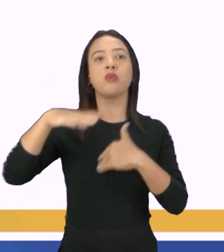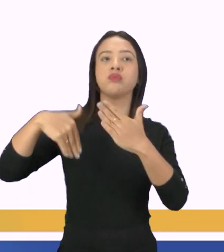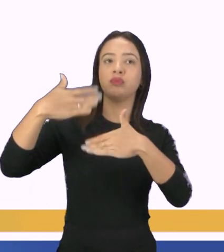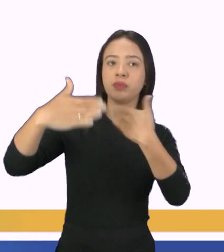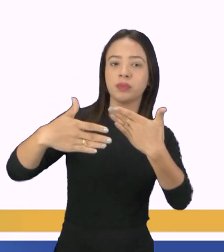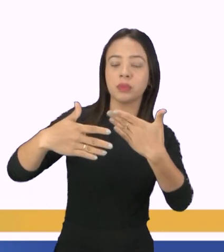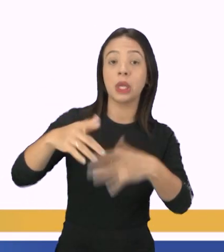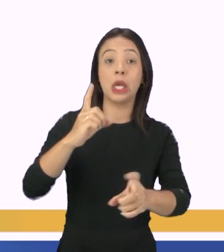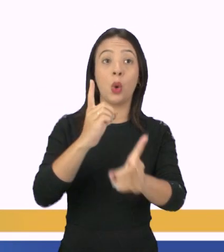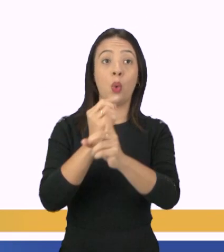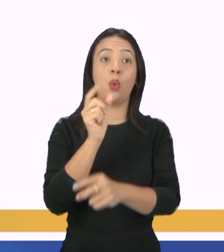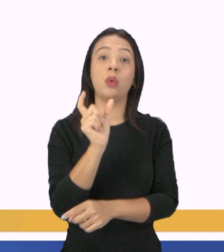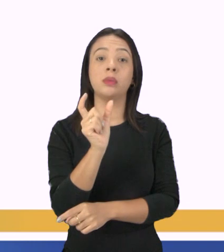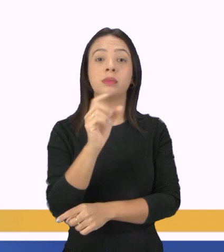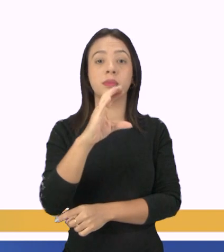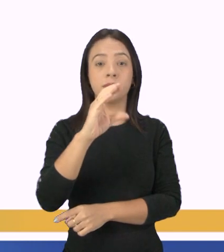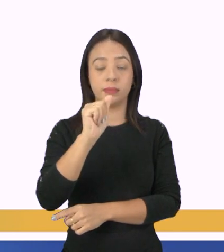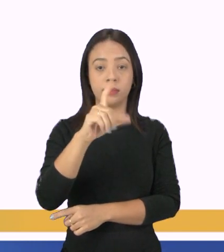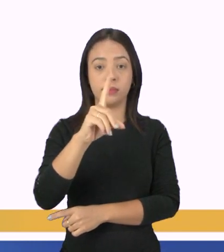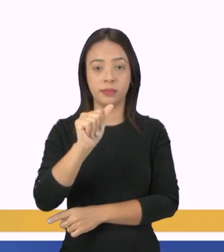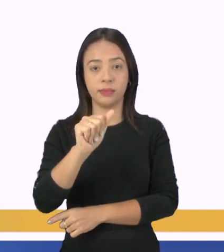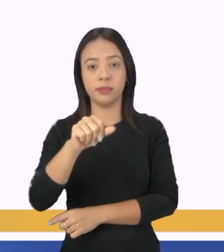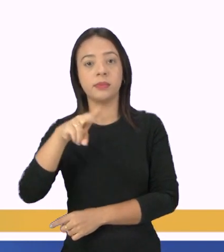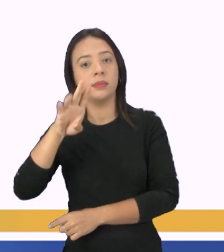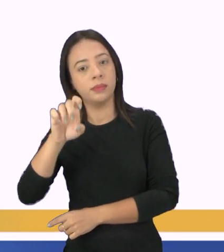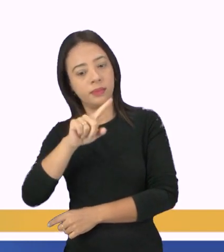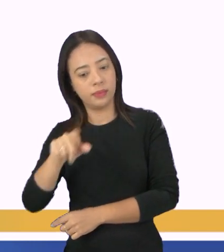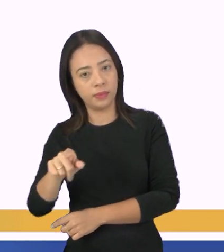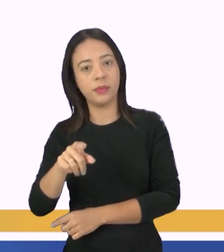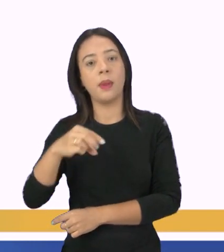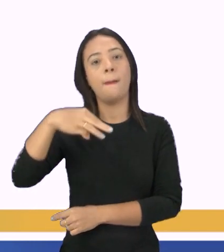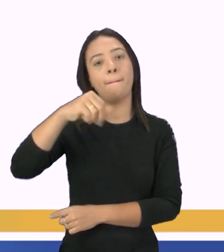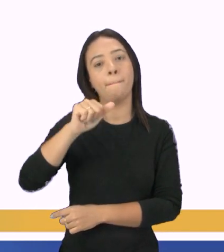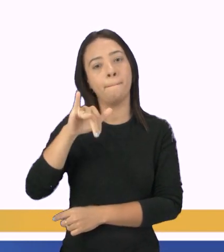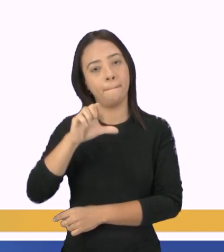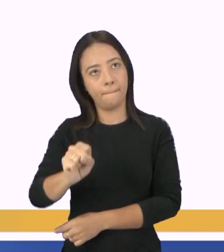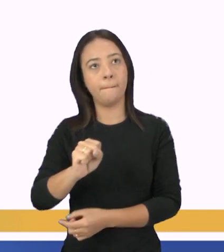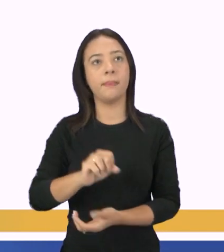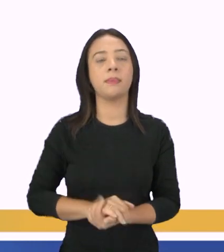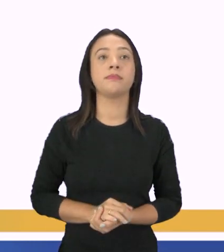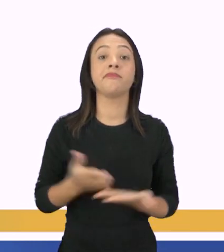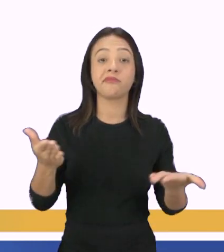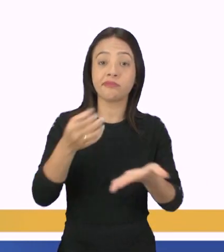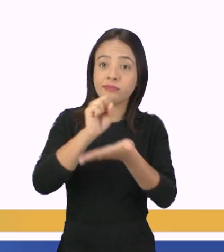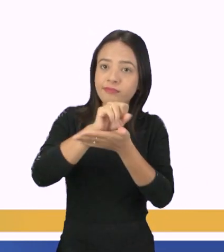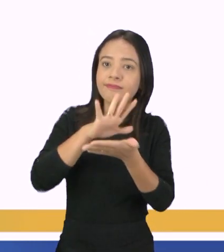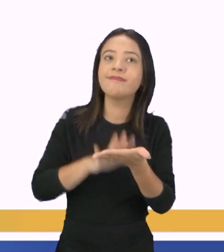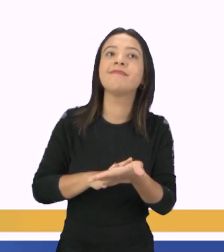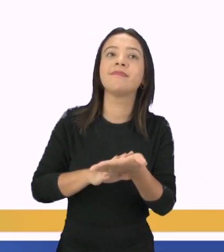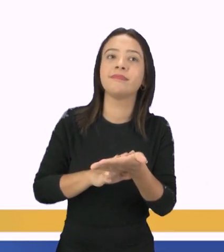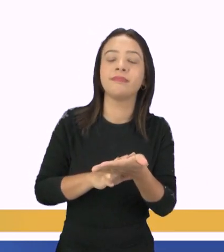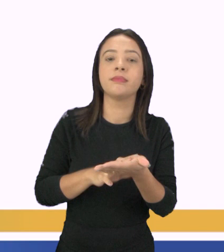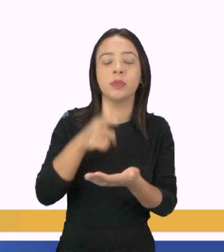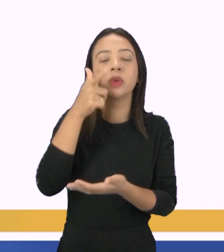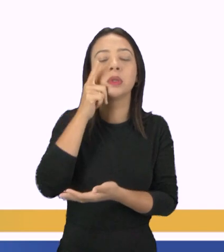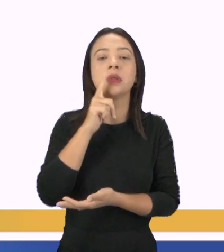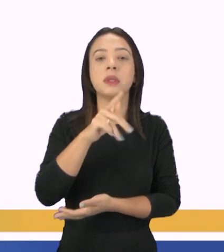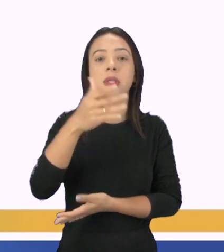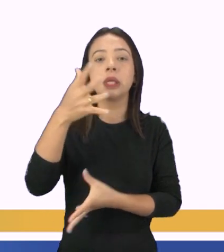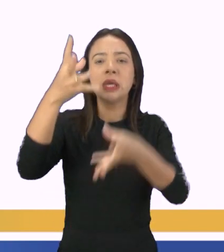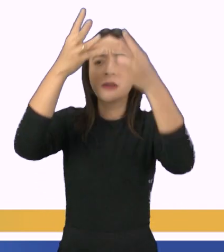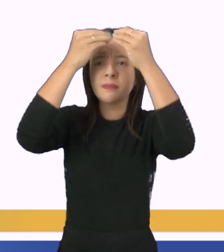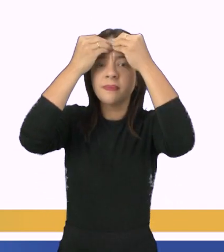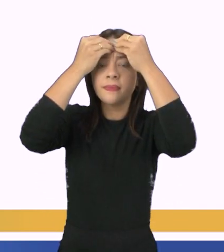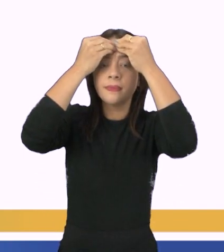cada vez mais, tá? Então vamos exercitar um pouco mais para a gente poder entender, ver, concretizar na nossa cabeça